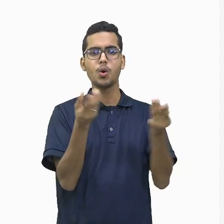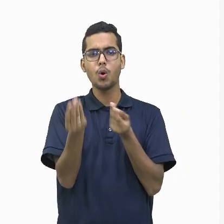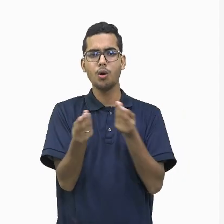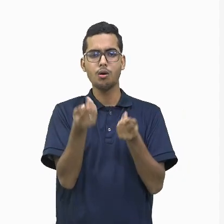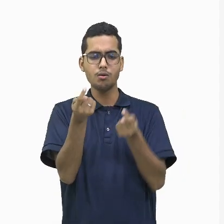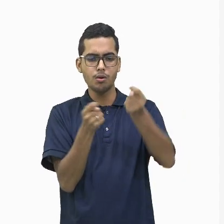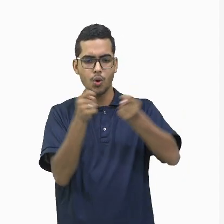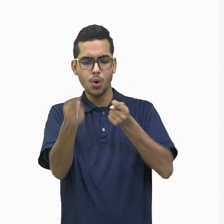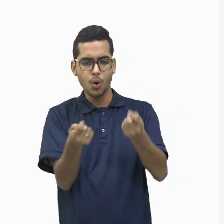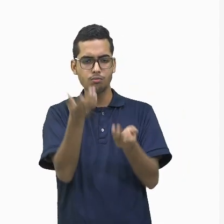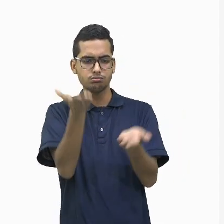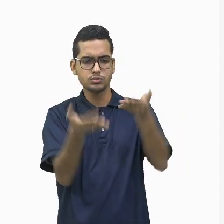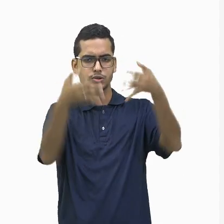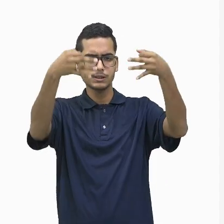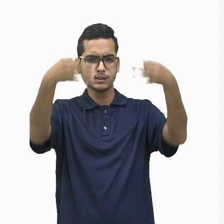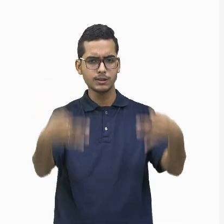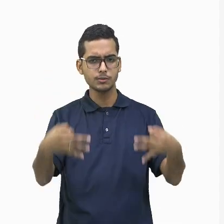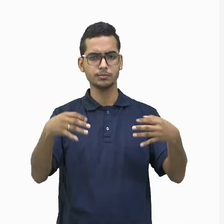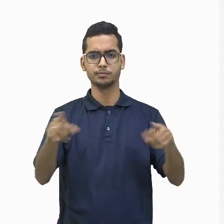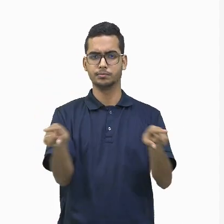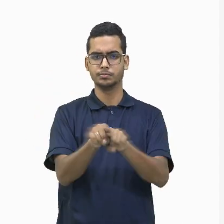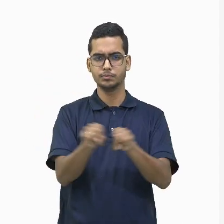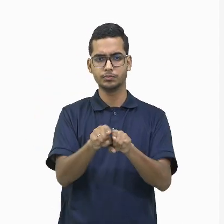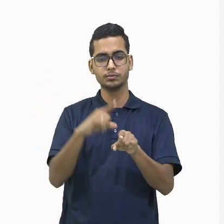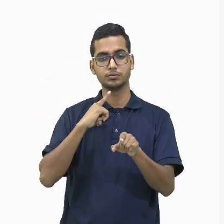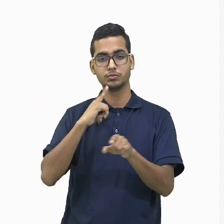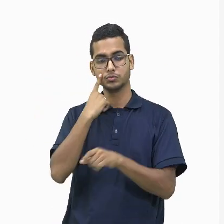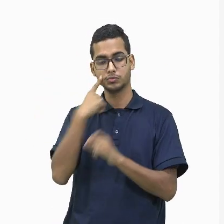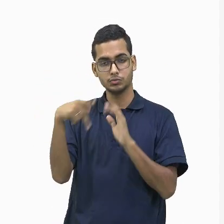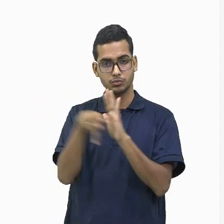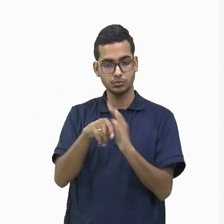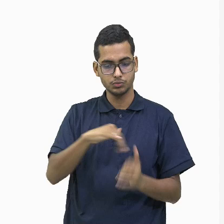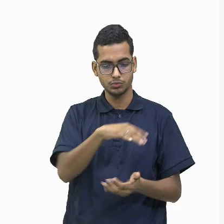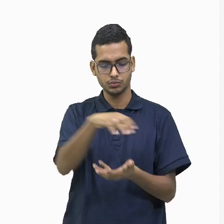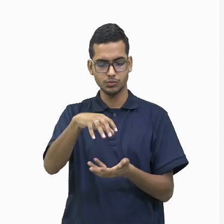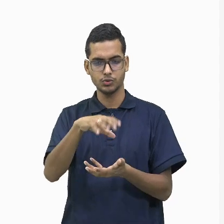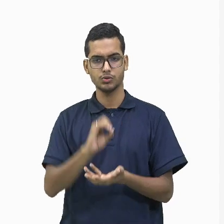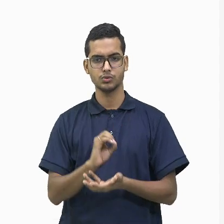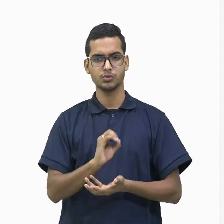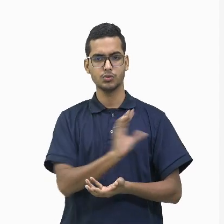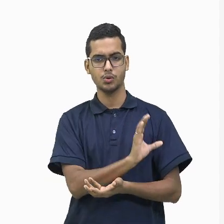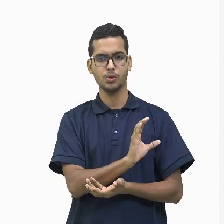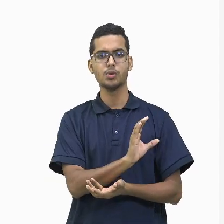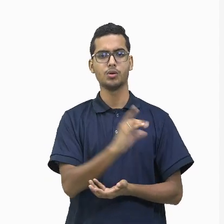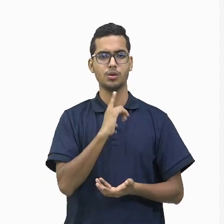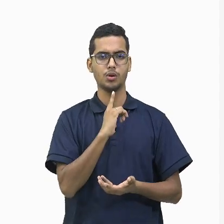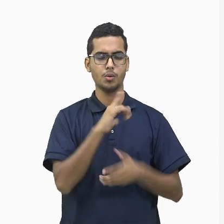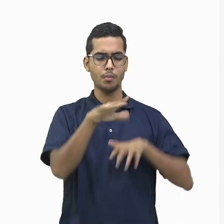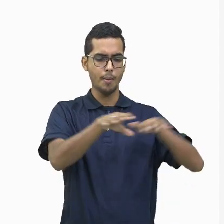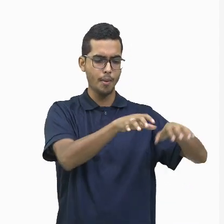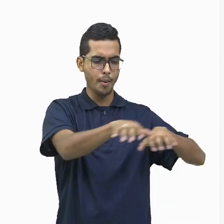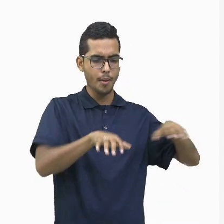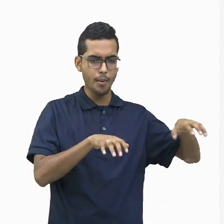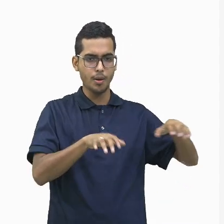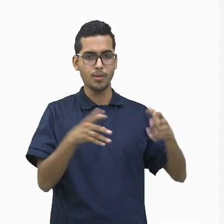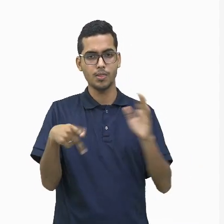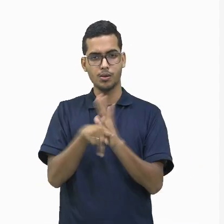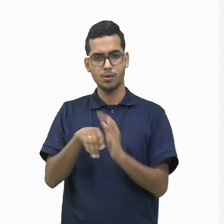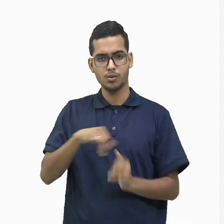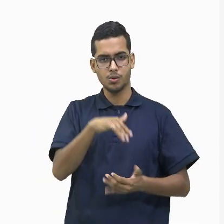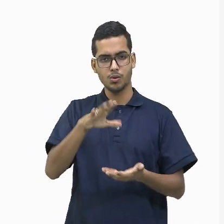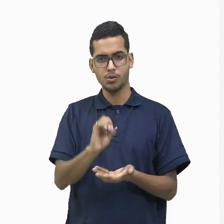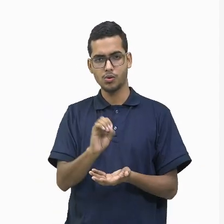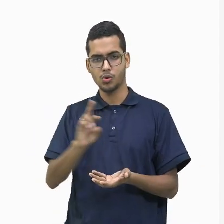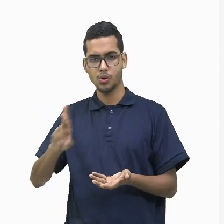no Ocidente, você tem a divisão do Império Romano em pequenos reinos, enquanto que o Império Romano